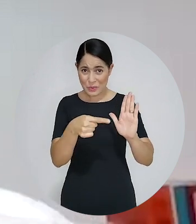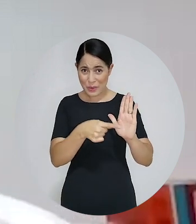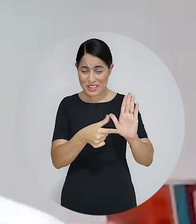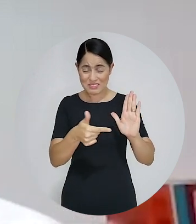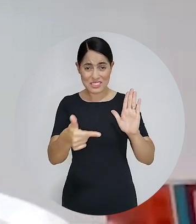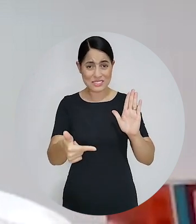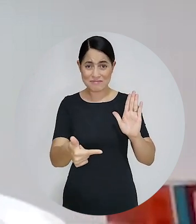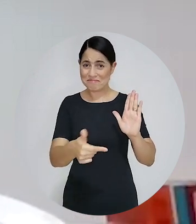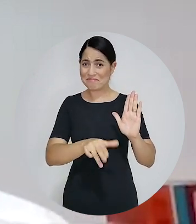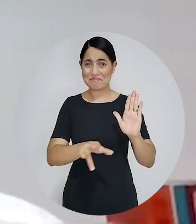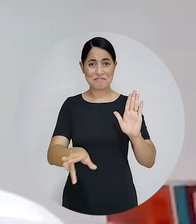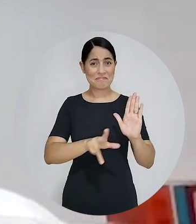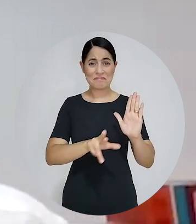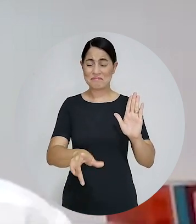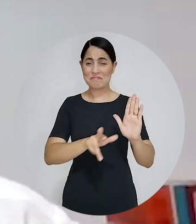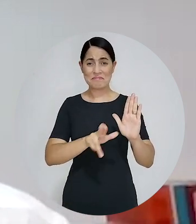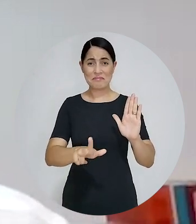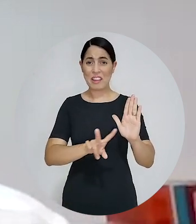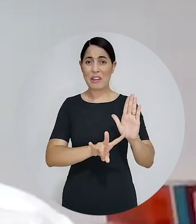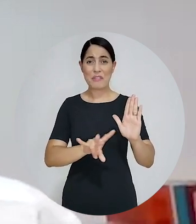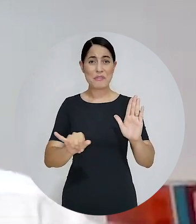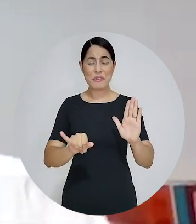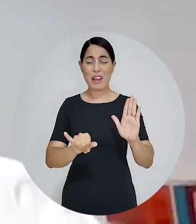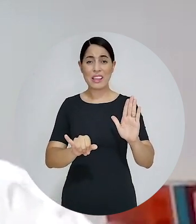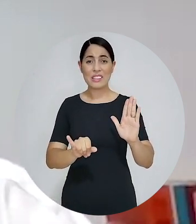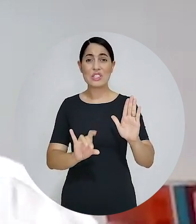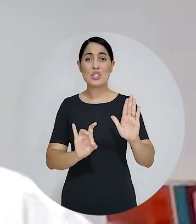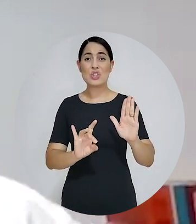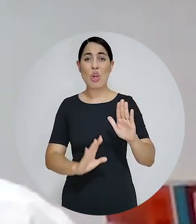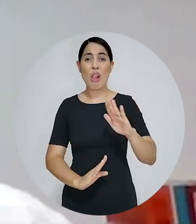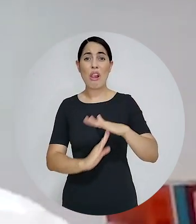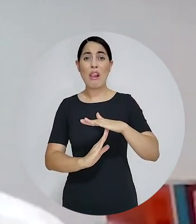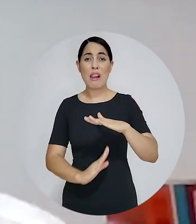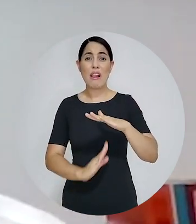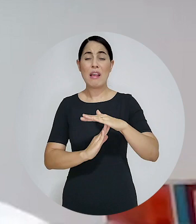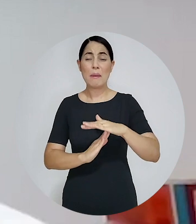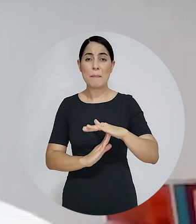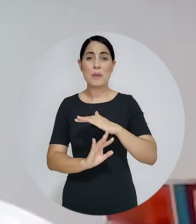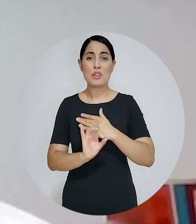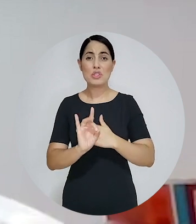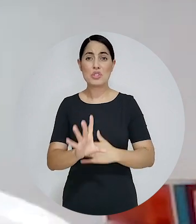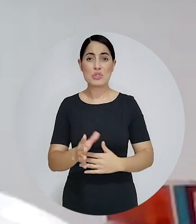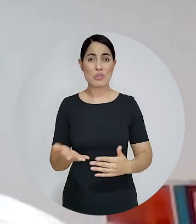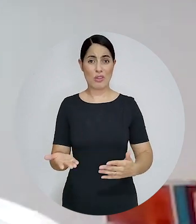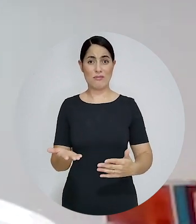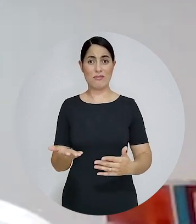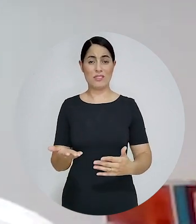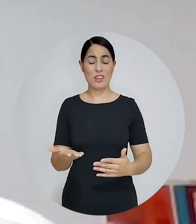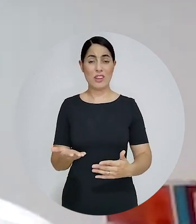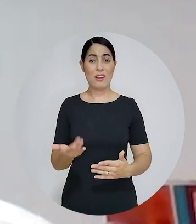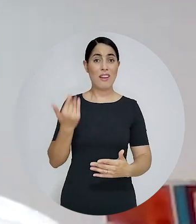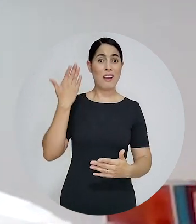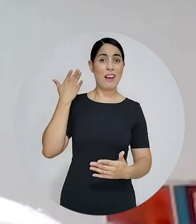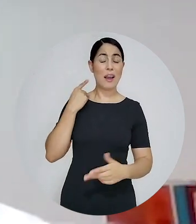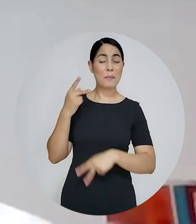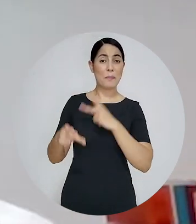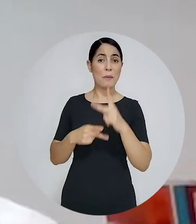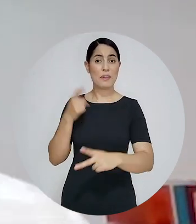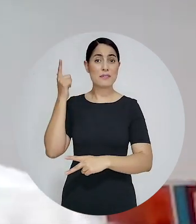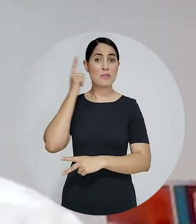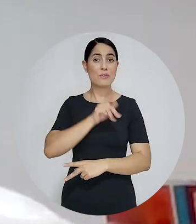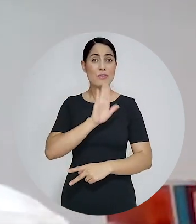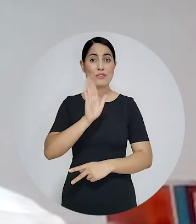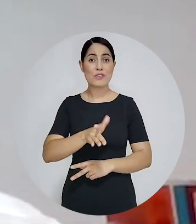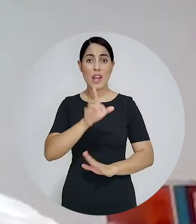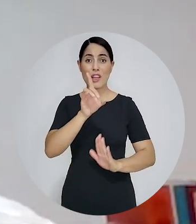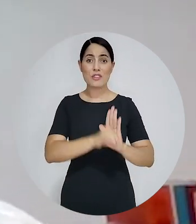fazer essa alteração e limitar o foro de ajuizamento de ações, criando algum embaraço que